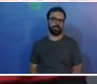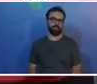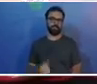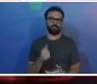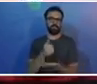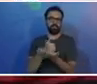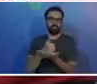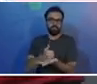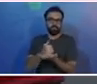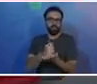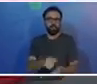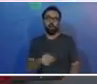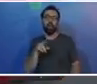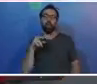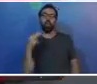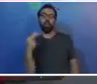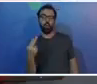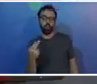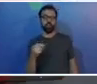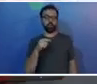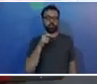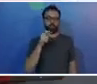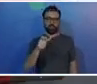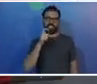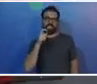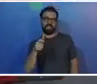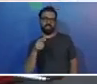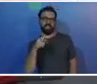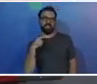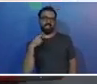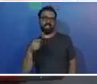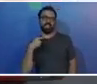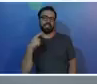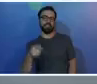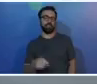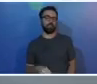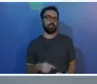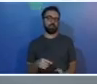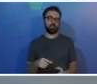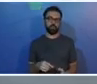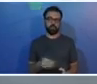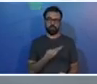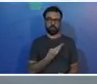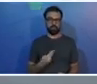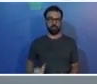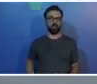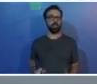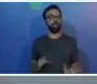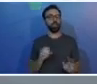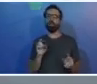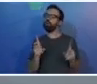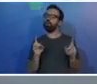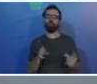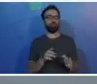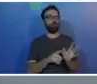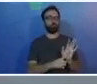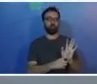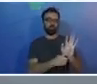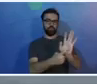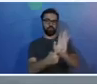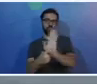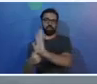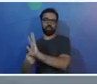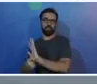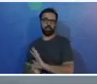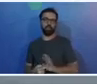apoiando ou criticando os governos. Nós estamos apenas mostrando para os nossos alunos como é